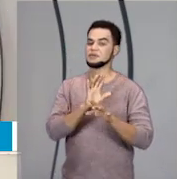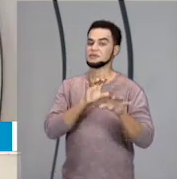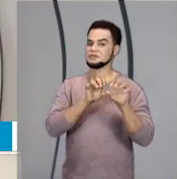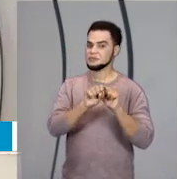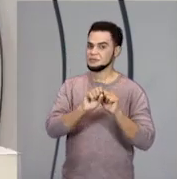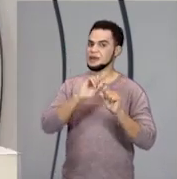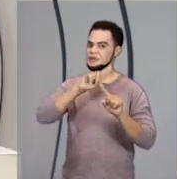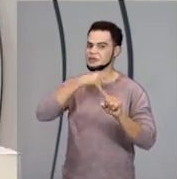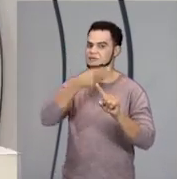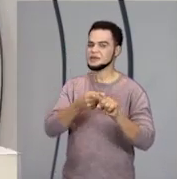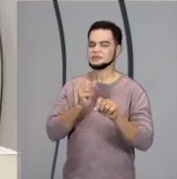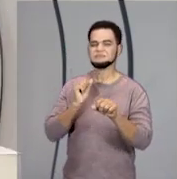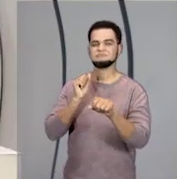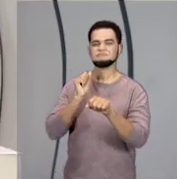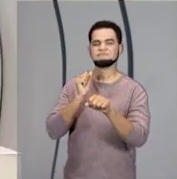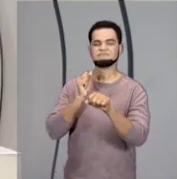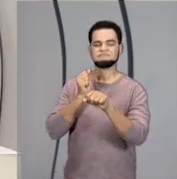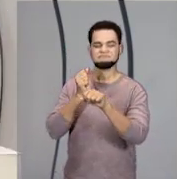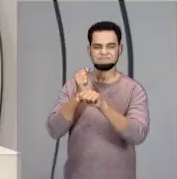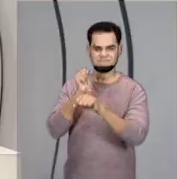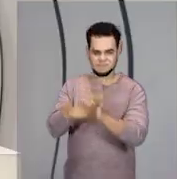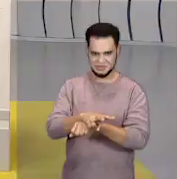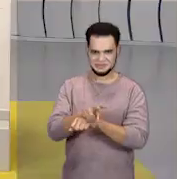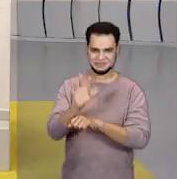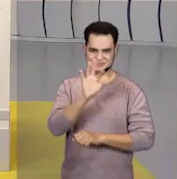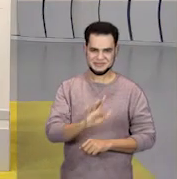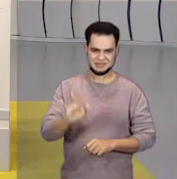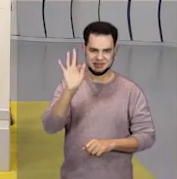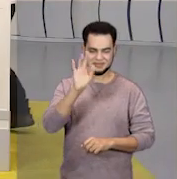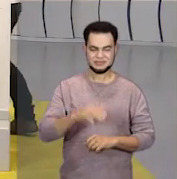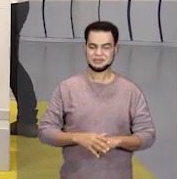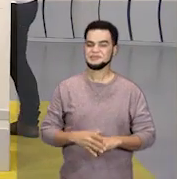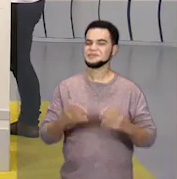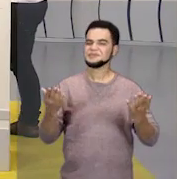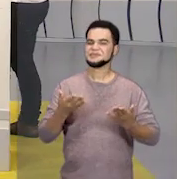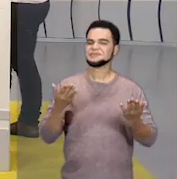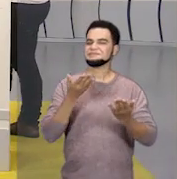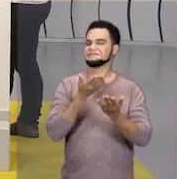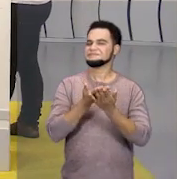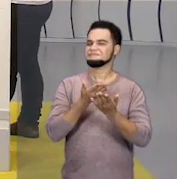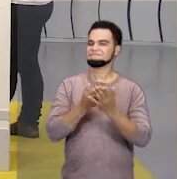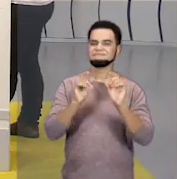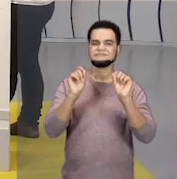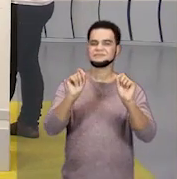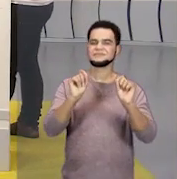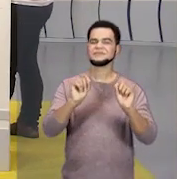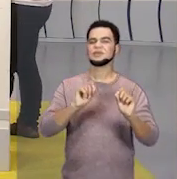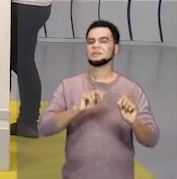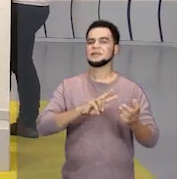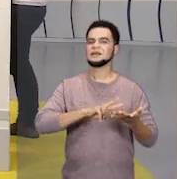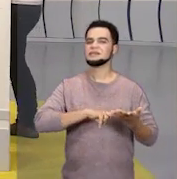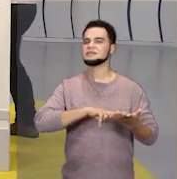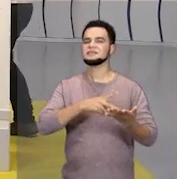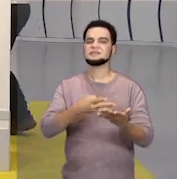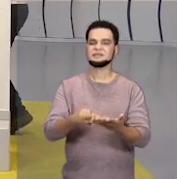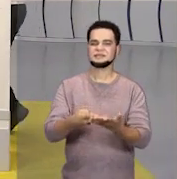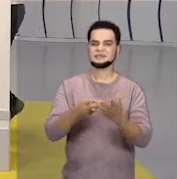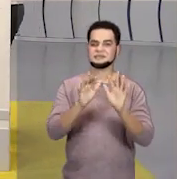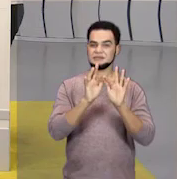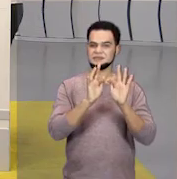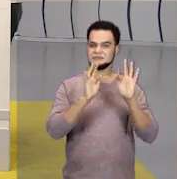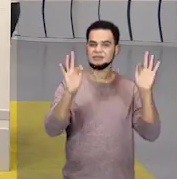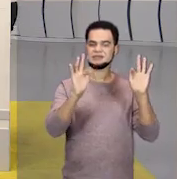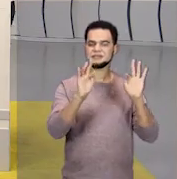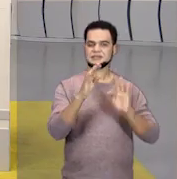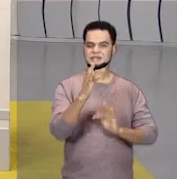em uma faculdade, tá? Nós vamos falar hoje sobre a interpretação da frase